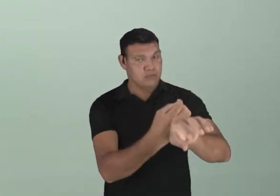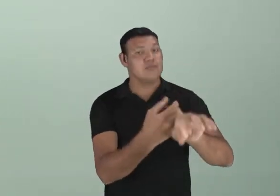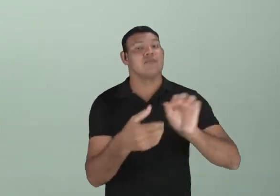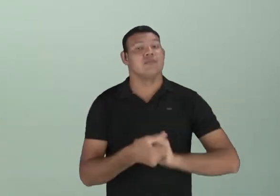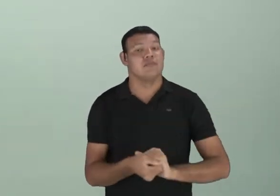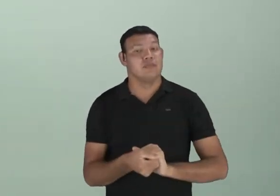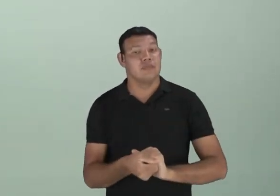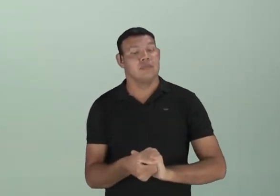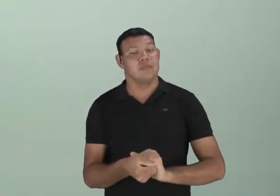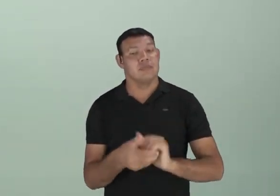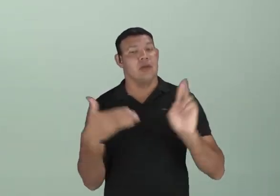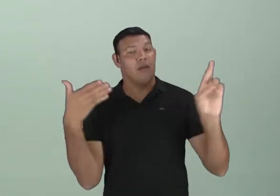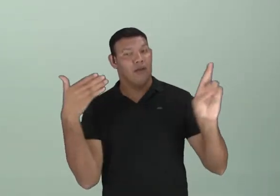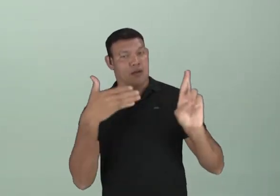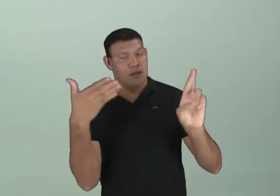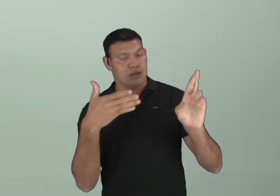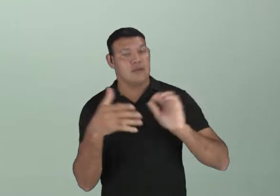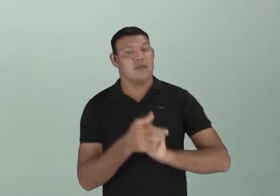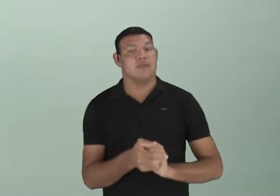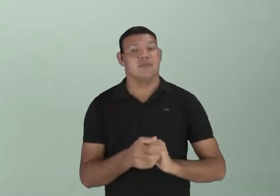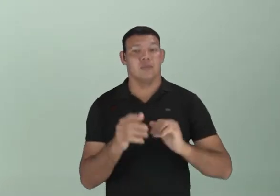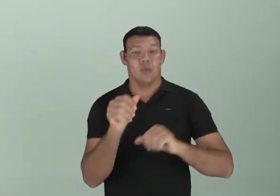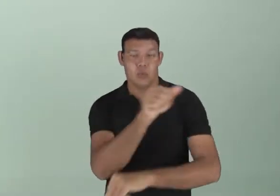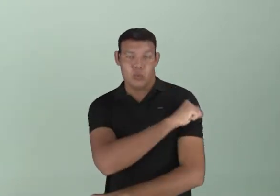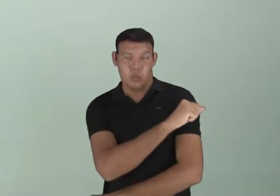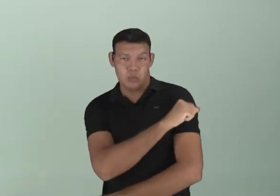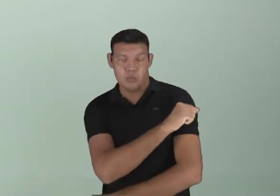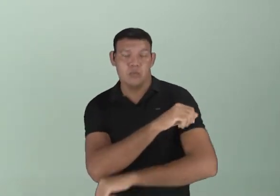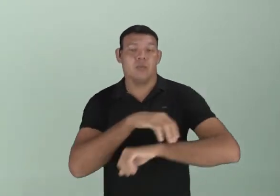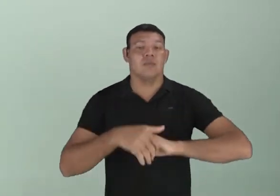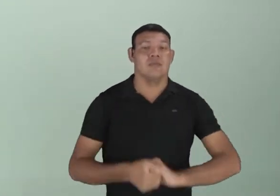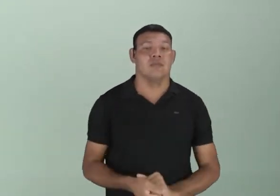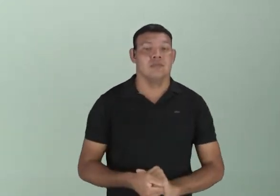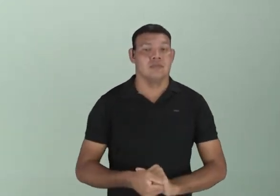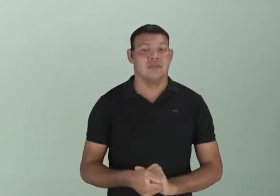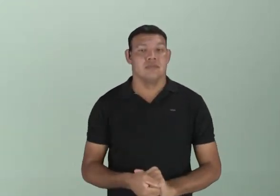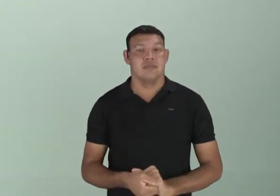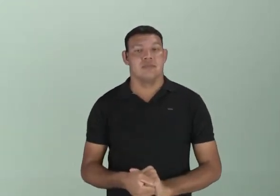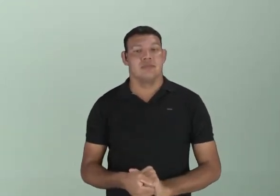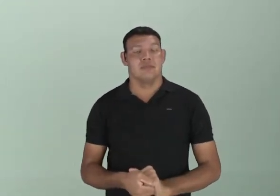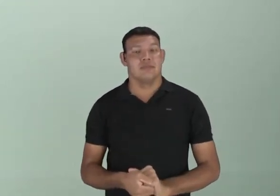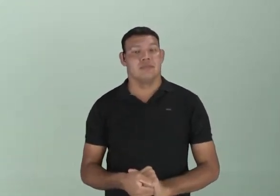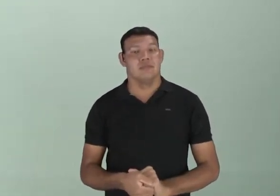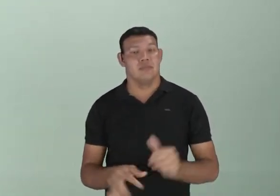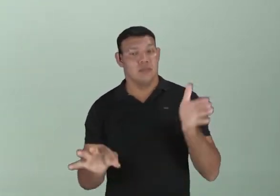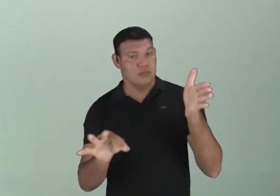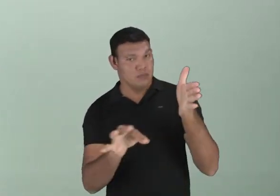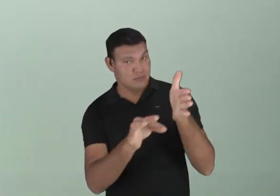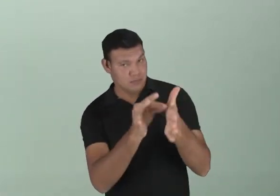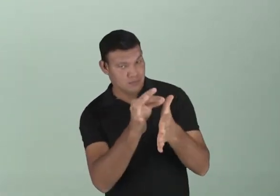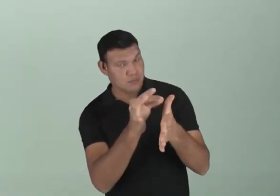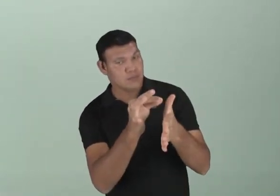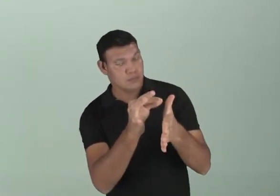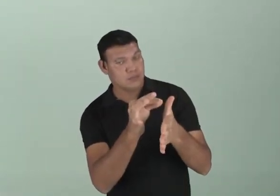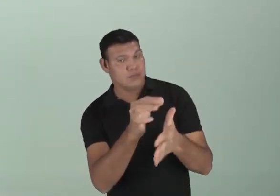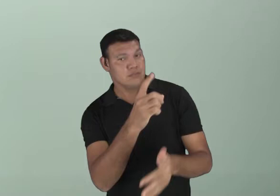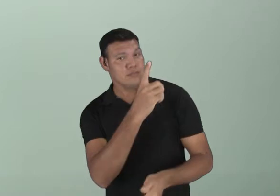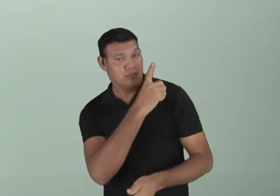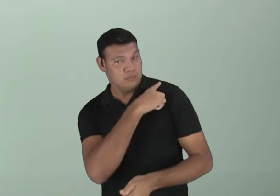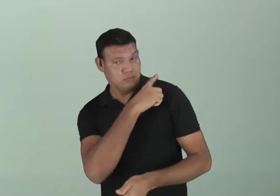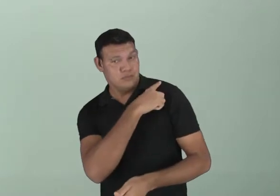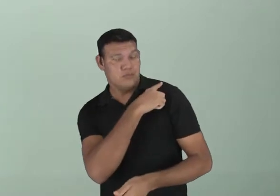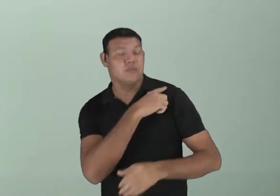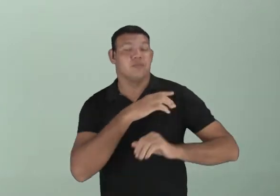direcionada principalmente a todos aqueles alunos e alunas que estão devidamente matriculados na